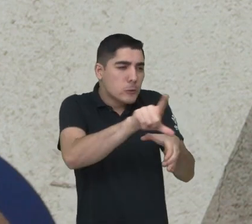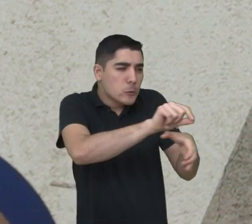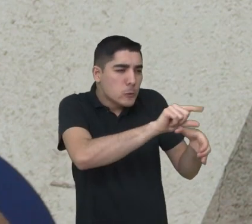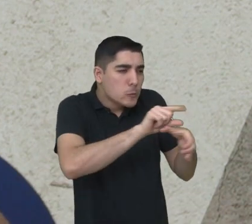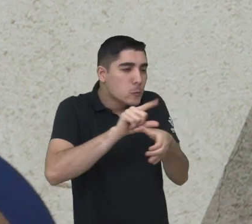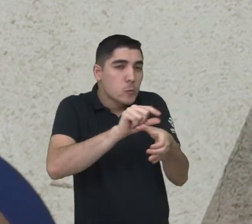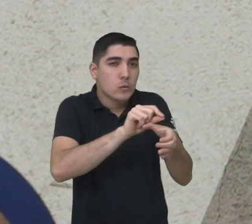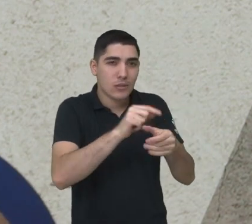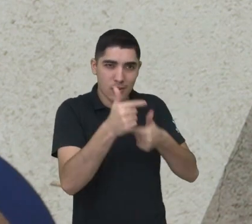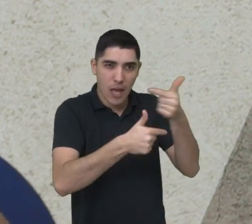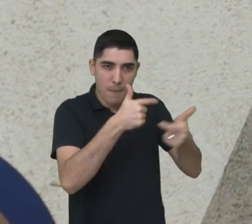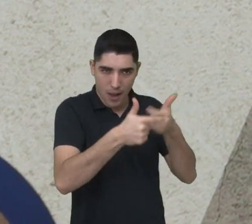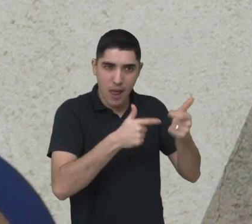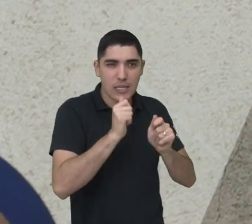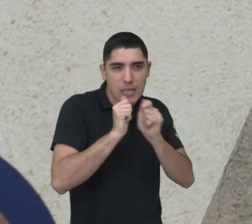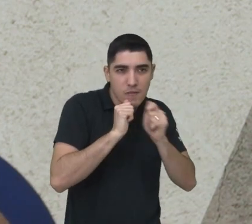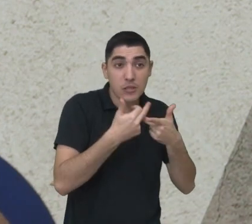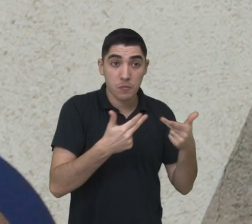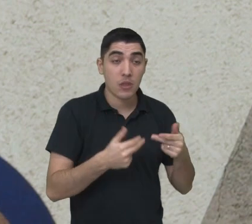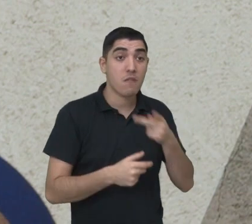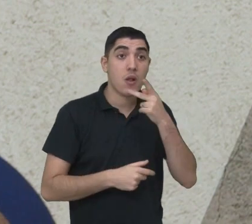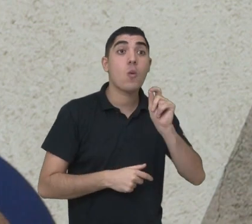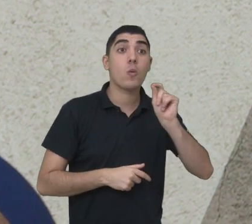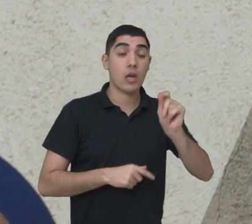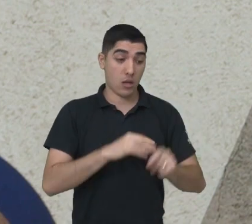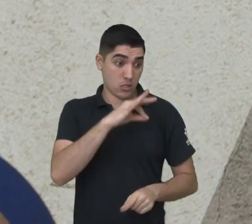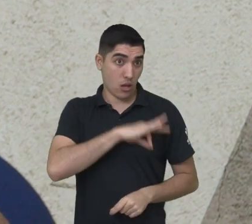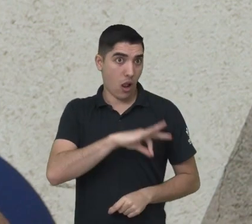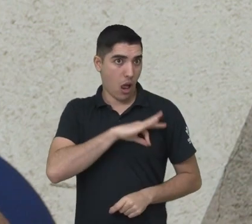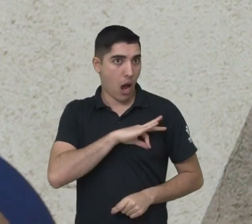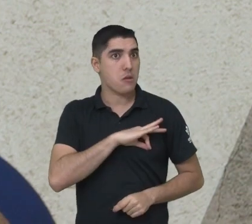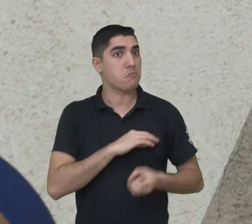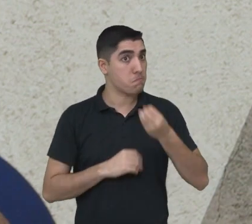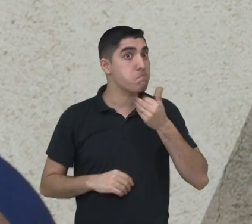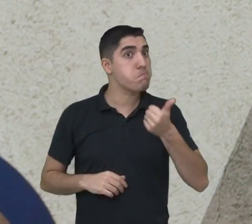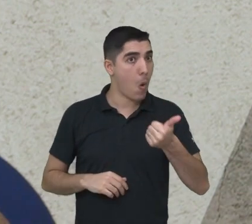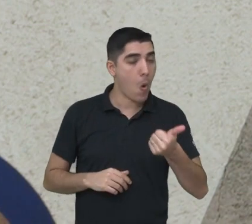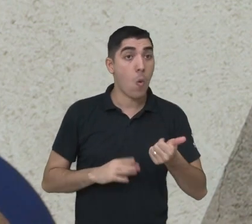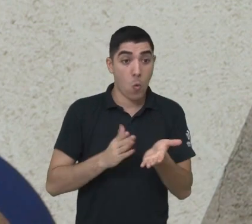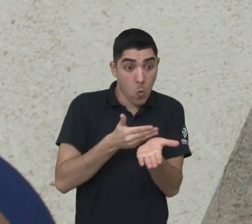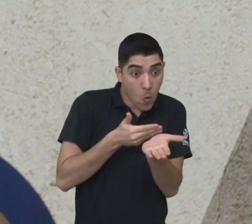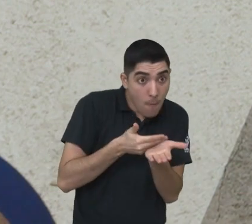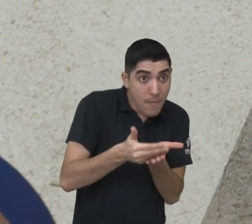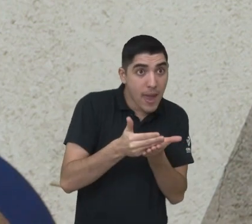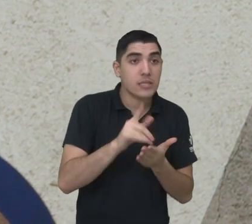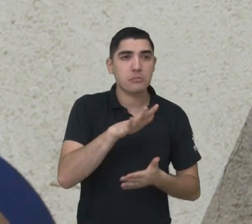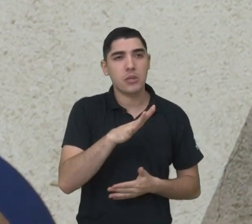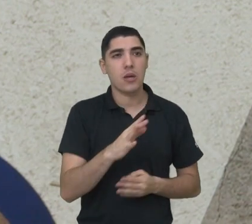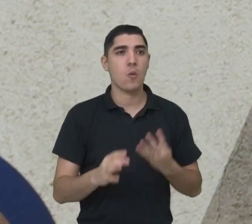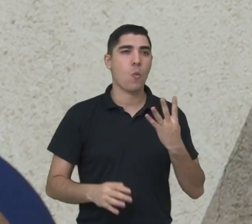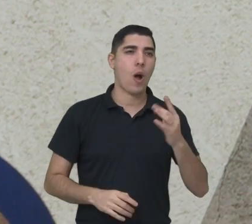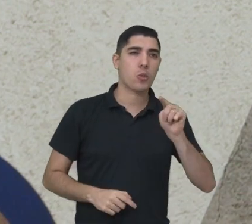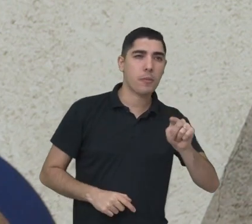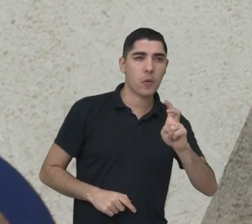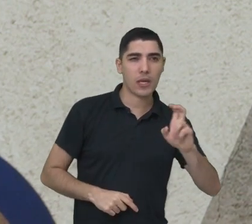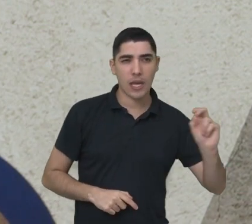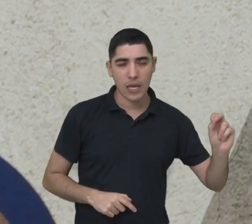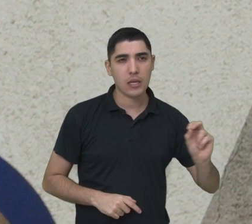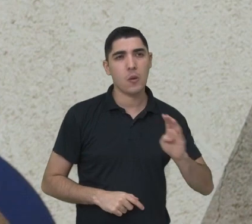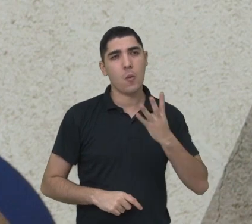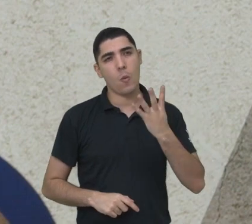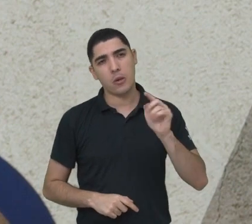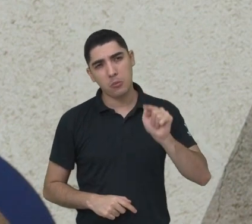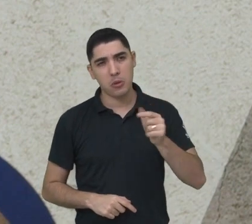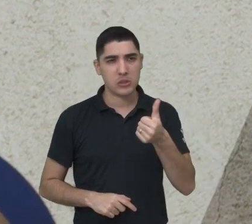com uma área de proventos muito interessante, ele chega com um salário bem legal, aí de inicial